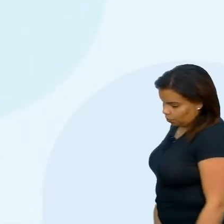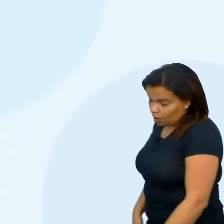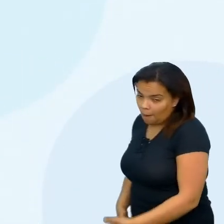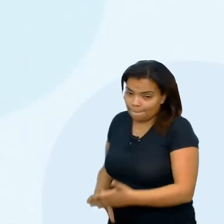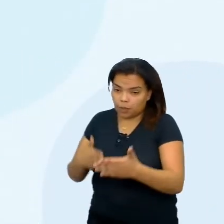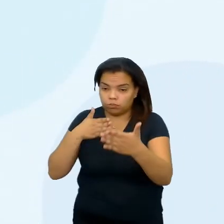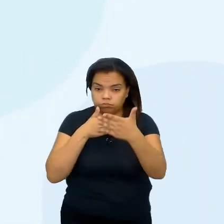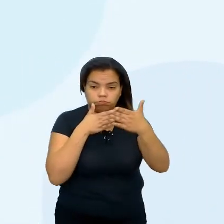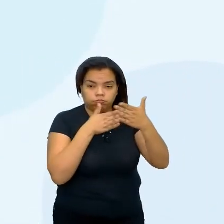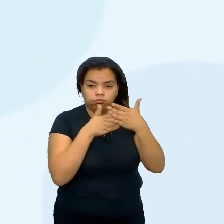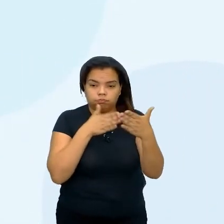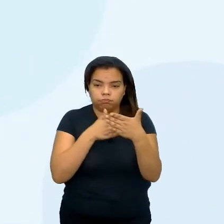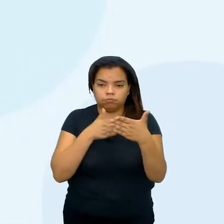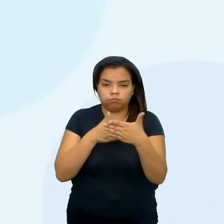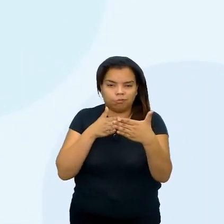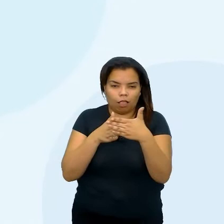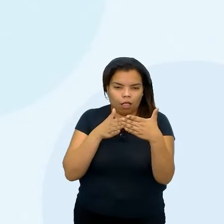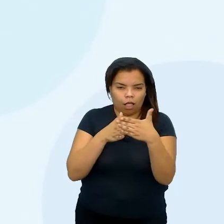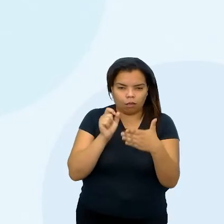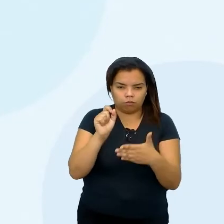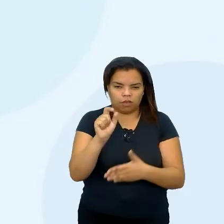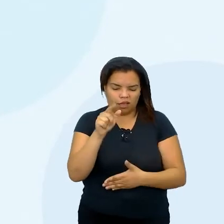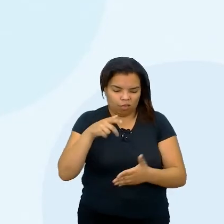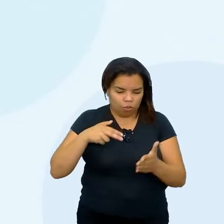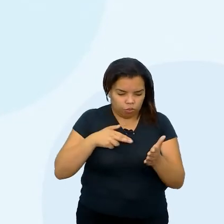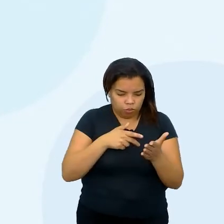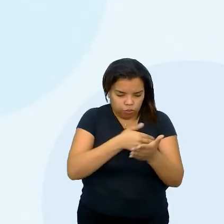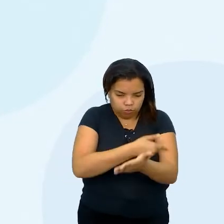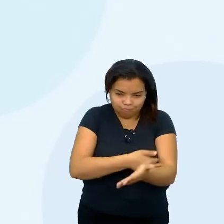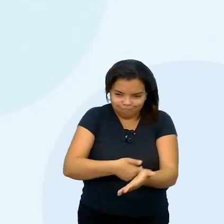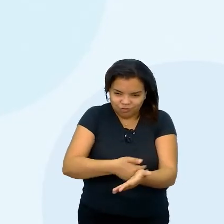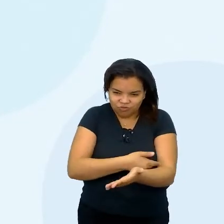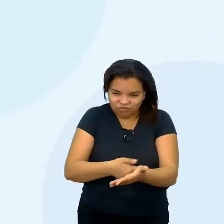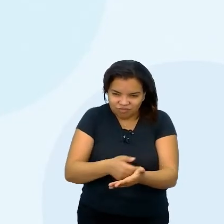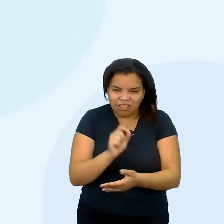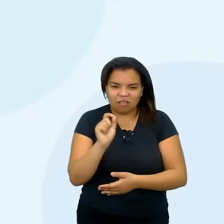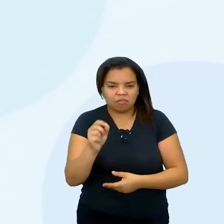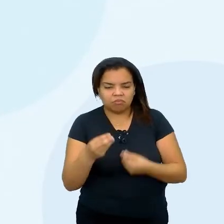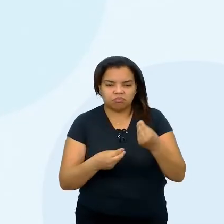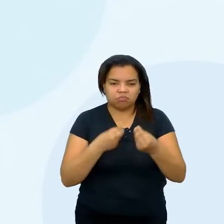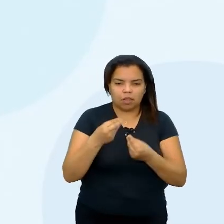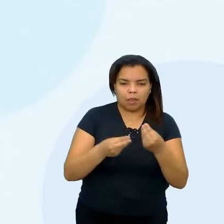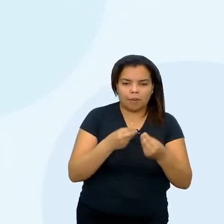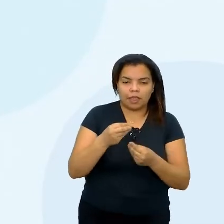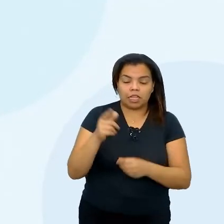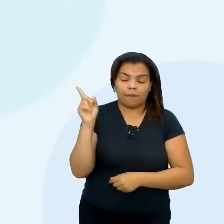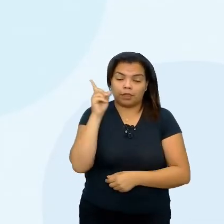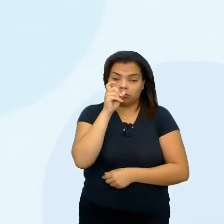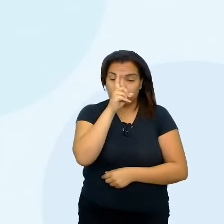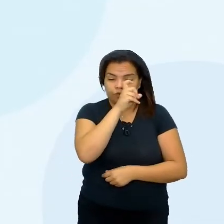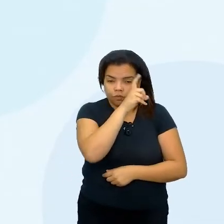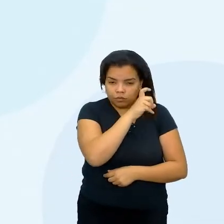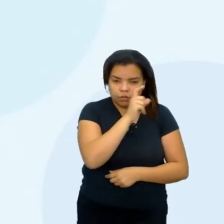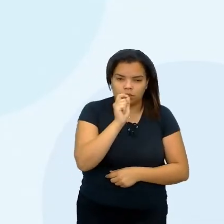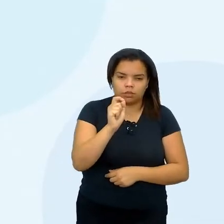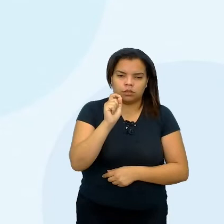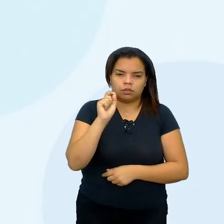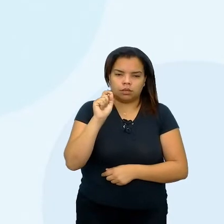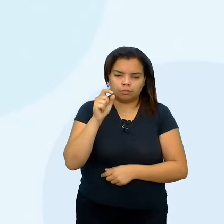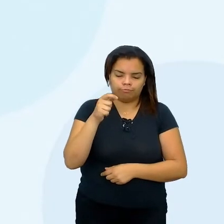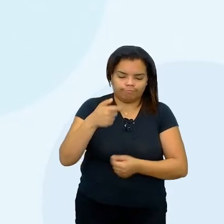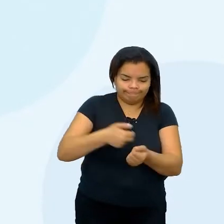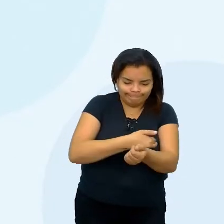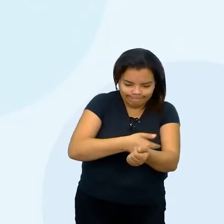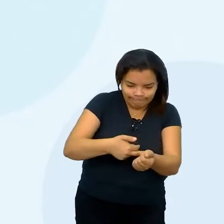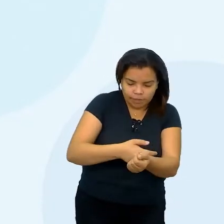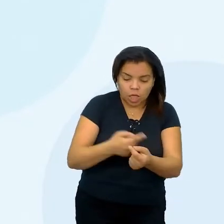sanguíneo, ficando, então, aí, olha, de forma que ocasione ali uma dificuldade na